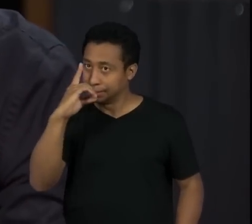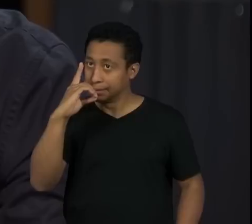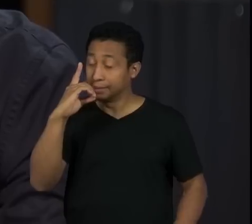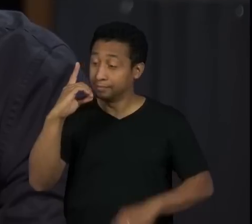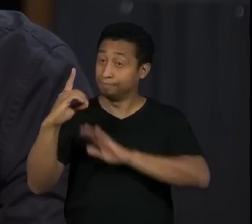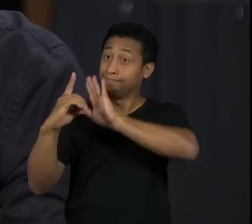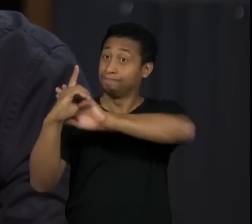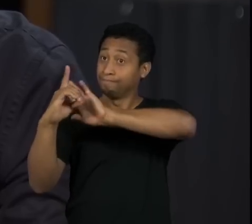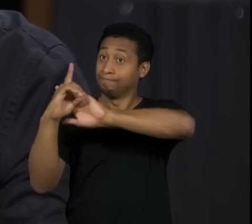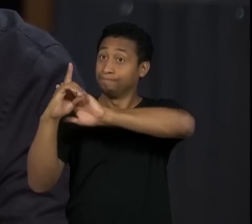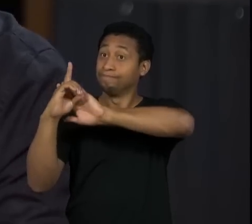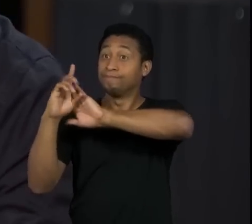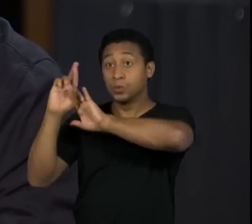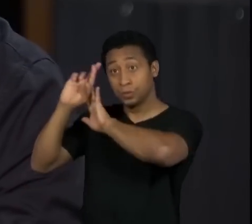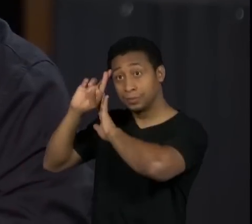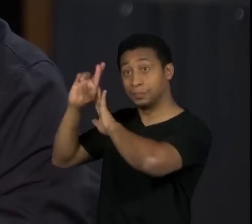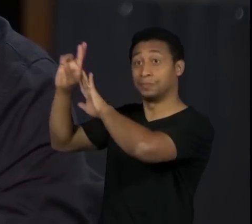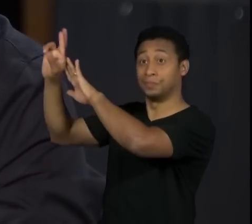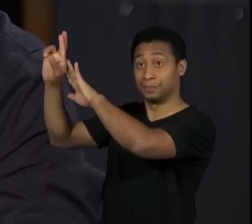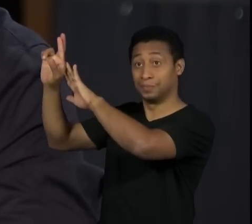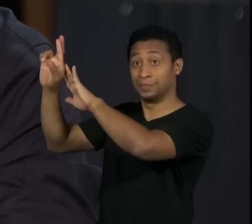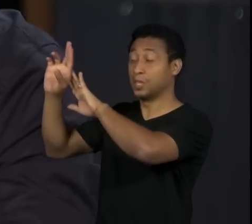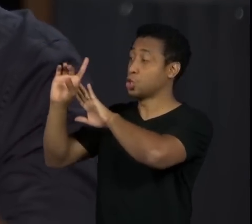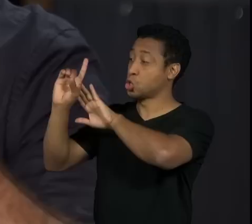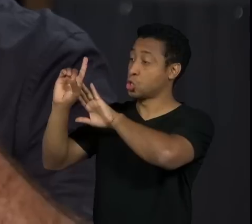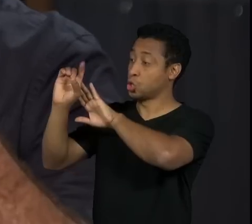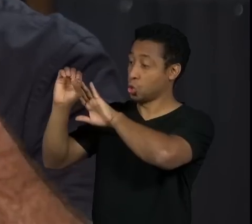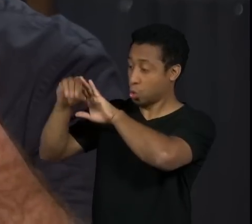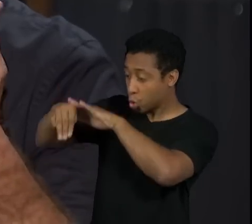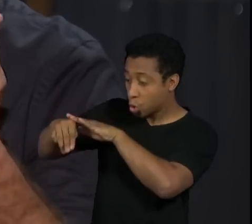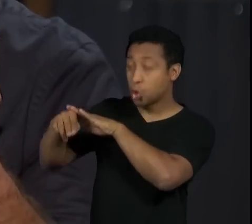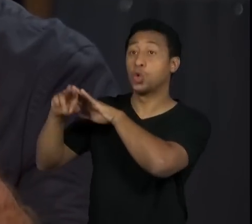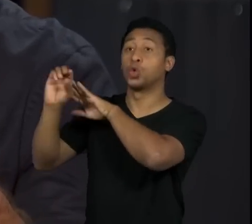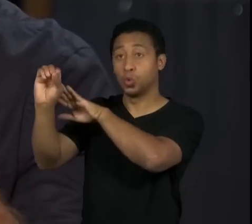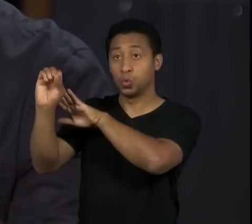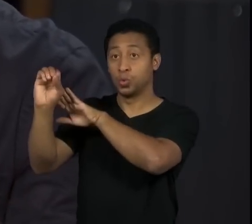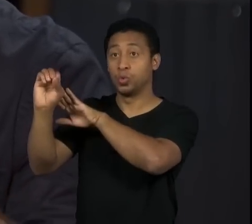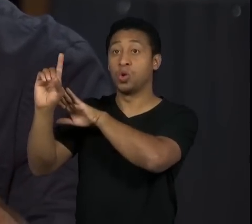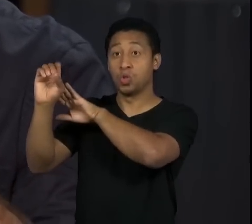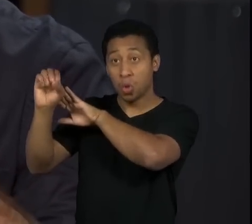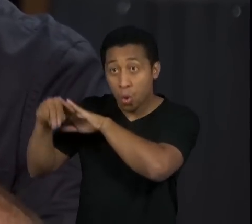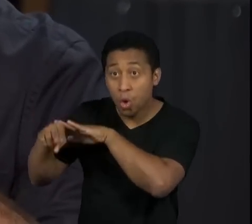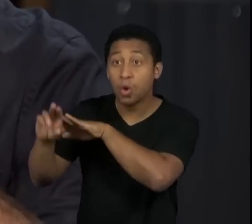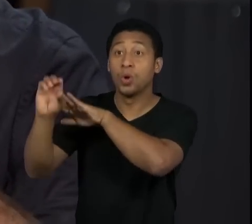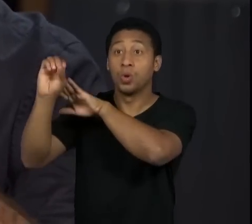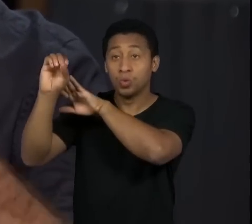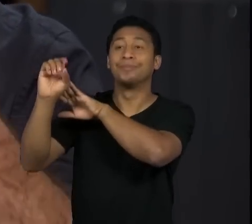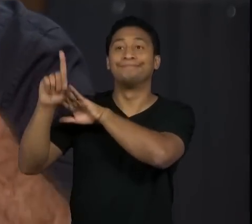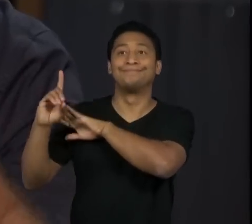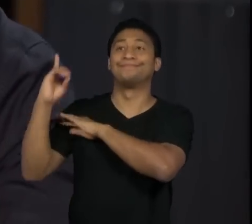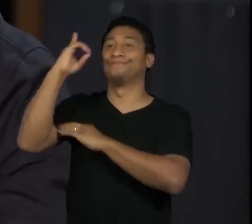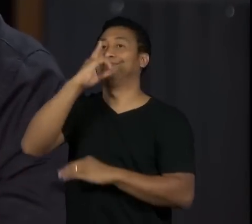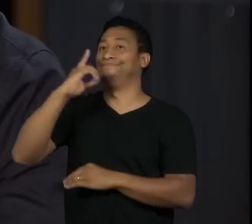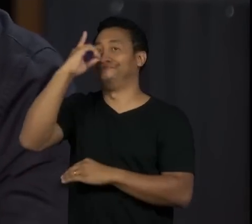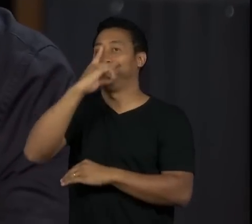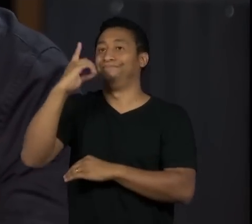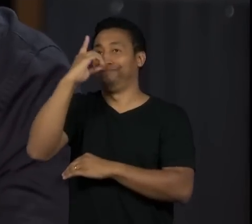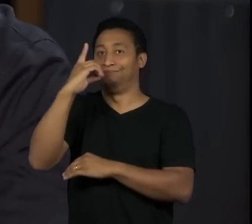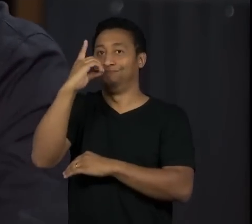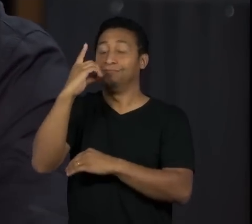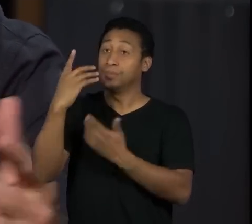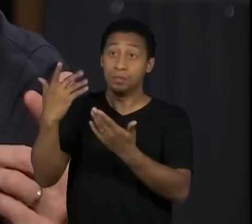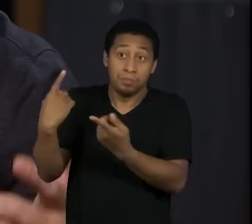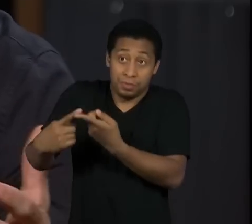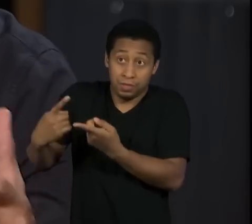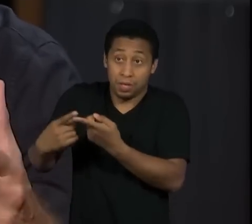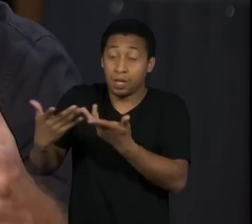Domínio. Sim. Então, a intenção dessa concentração de poder é ter o domínio